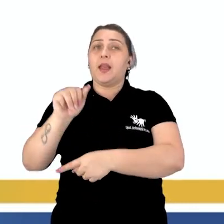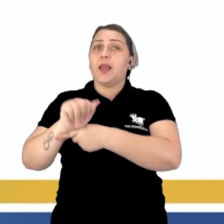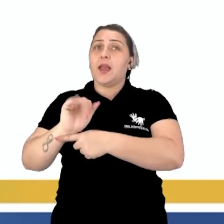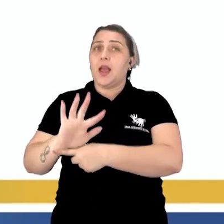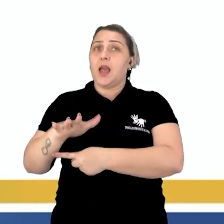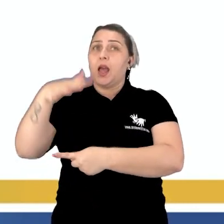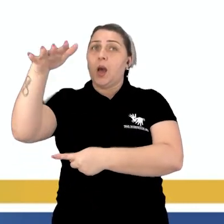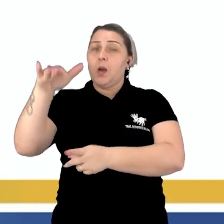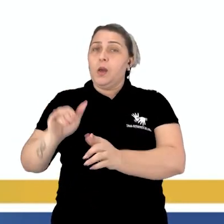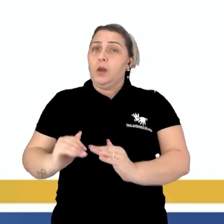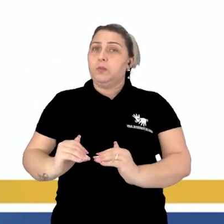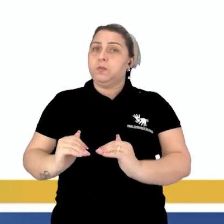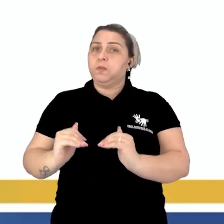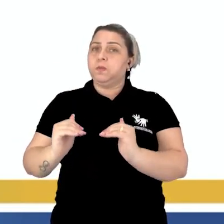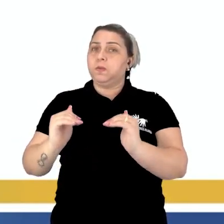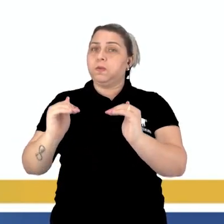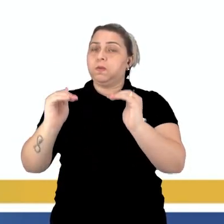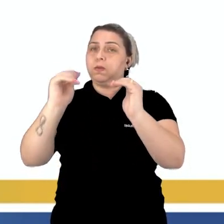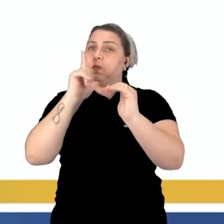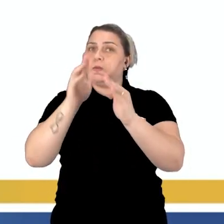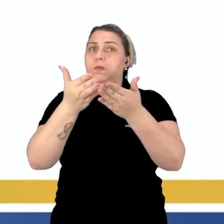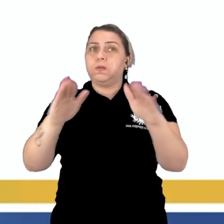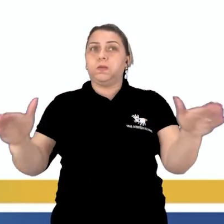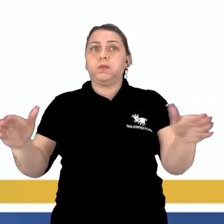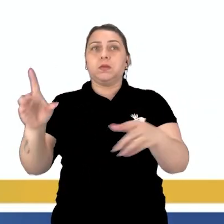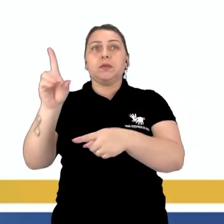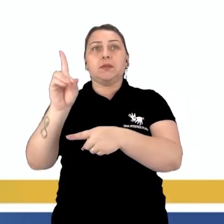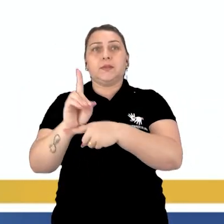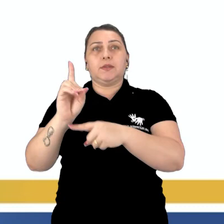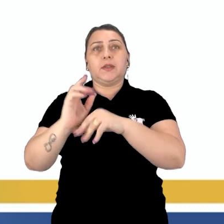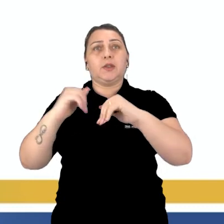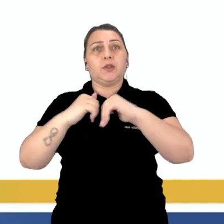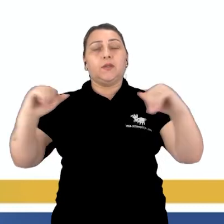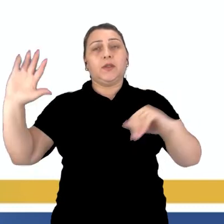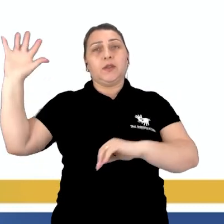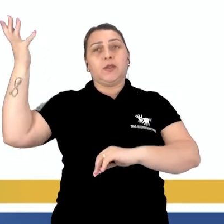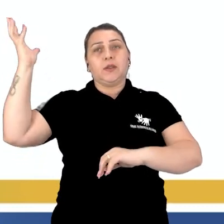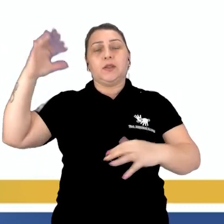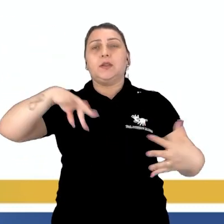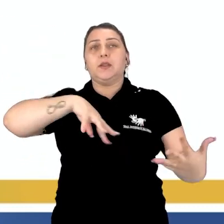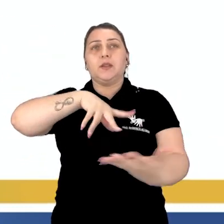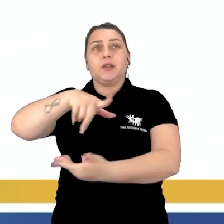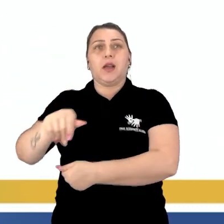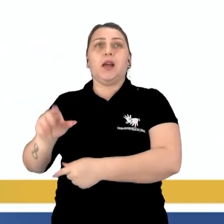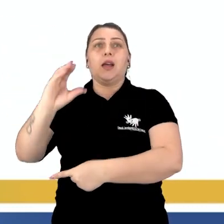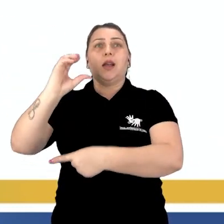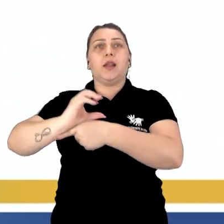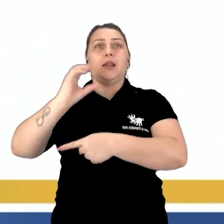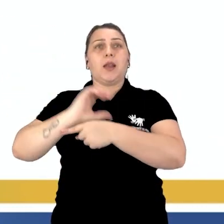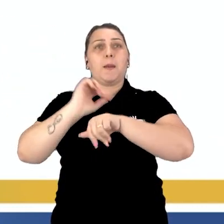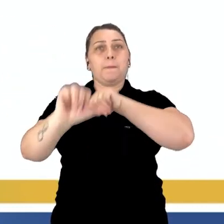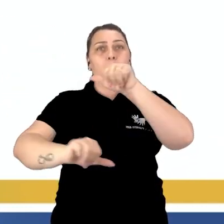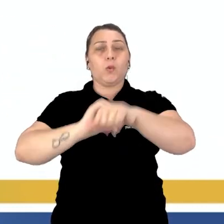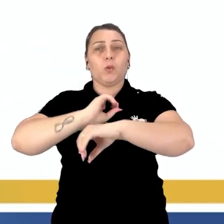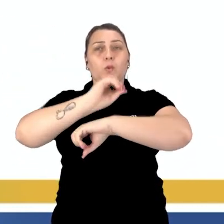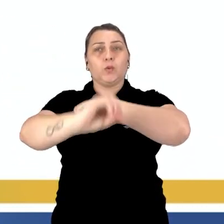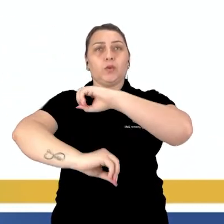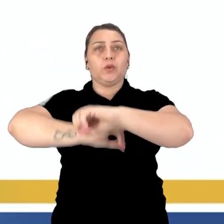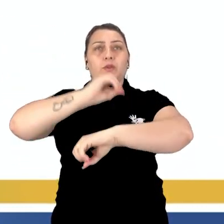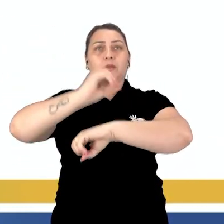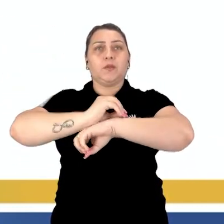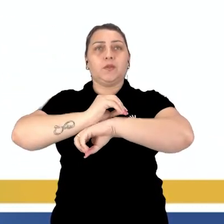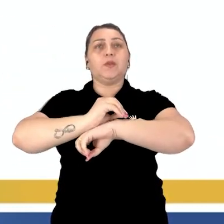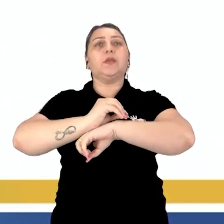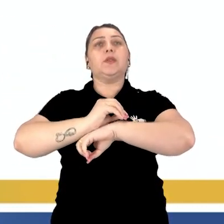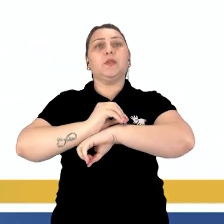Na letra A, nós temos o seguinte: aumento do nível do mar. Na letra B, divisão climática da Terra. Na C,